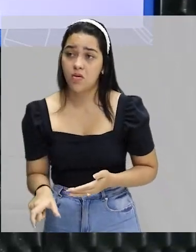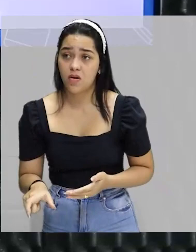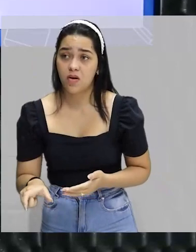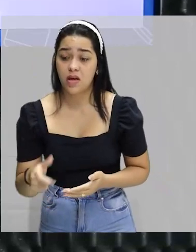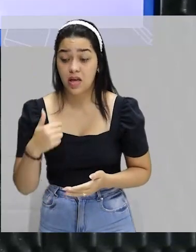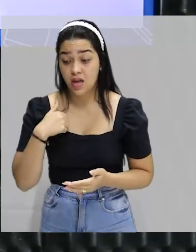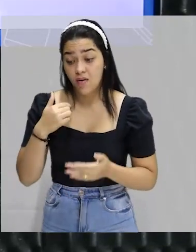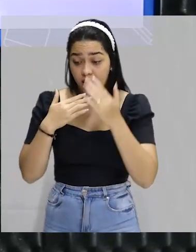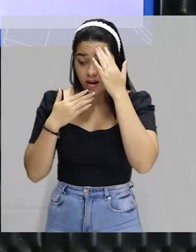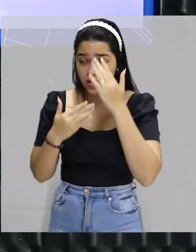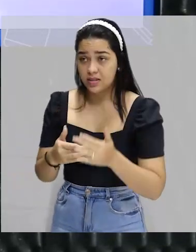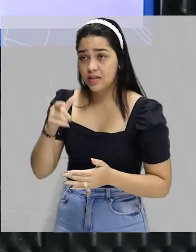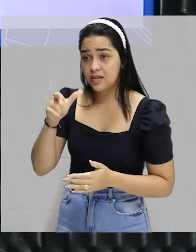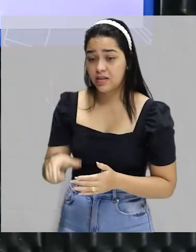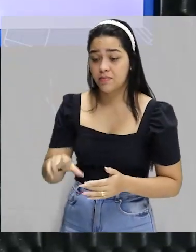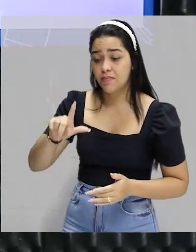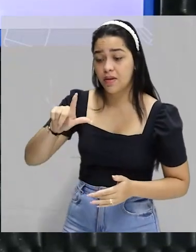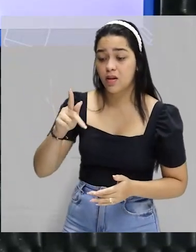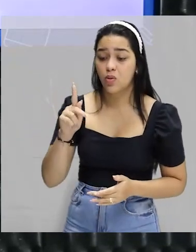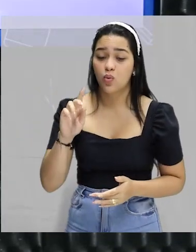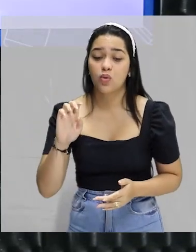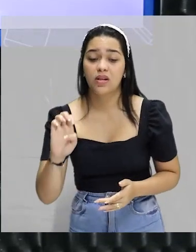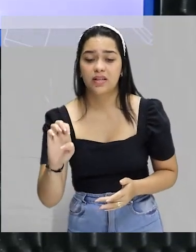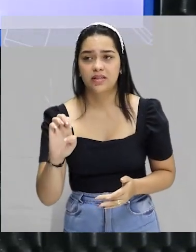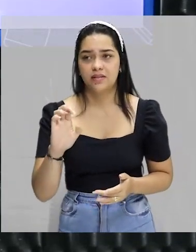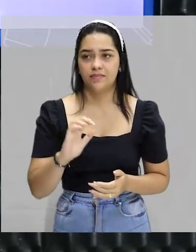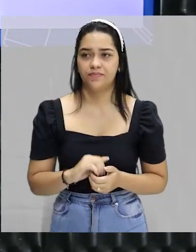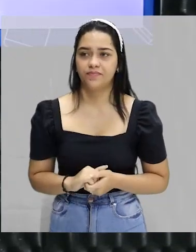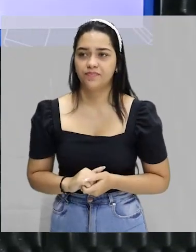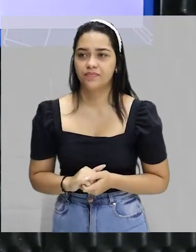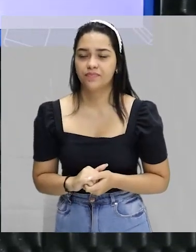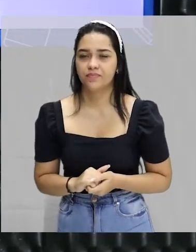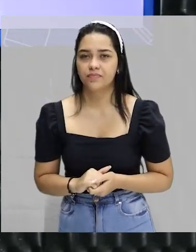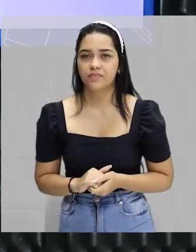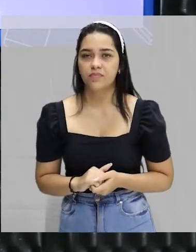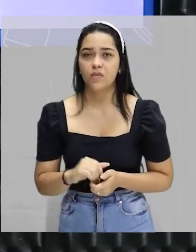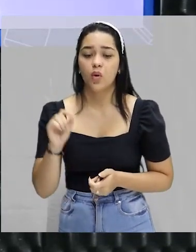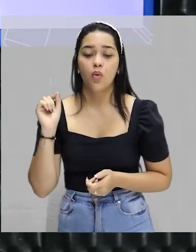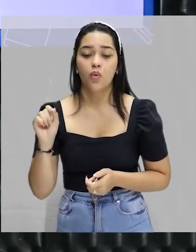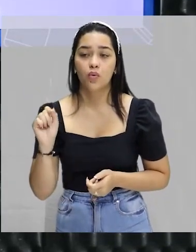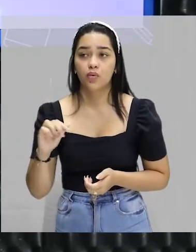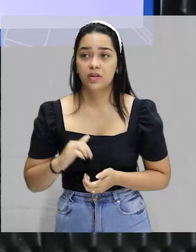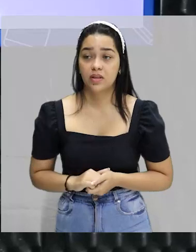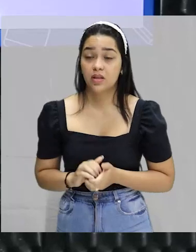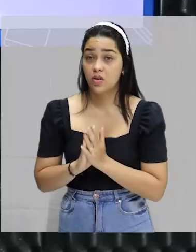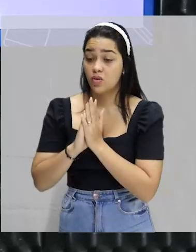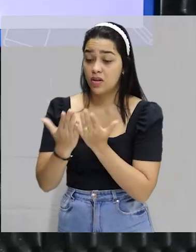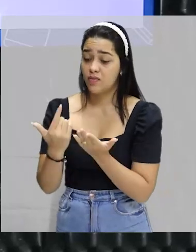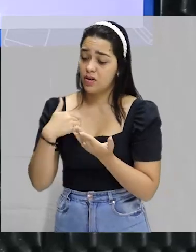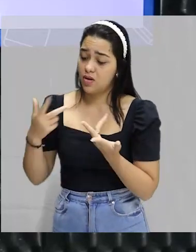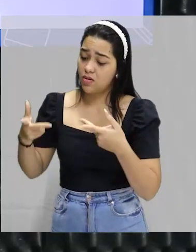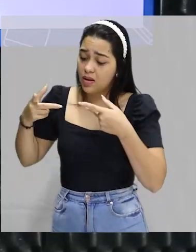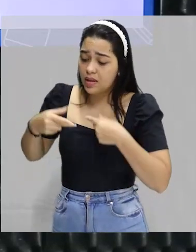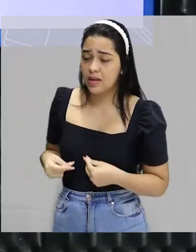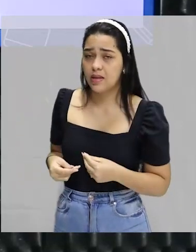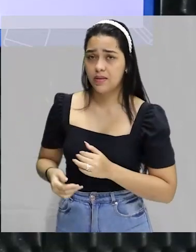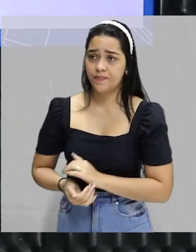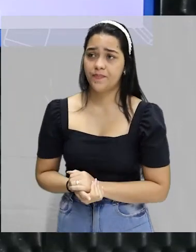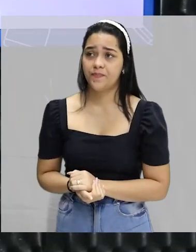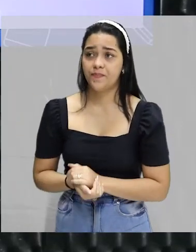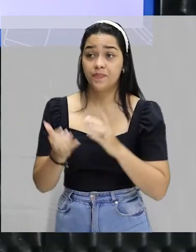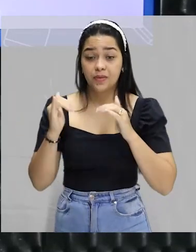Agradeci a alguém, representado pelo li. Agradeci o quê? O livro que eu ganhei, tá aqui.